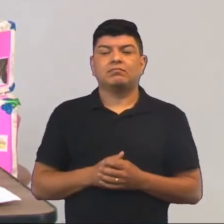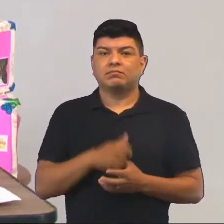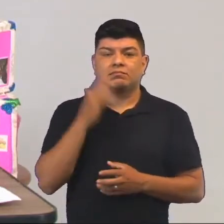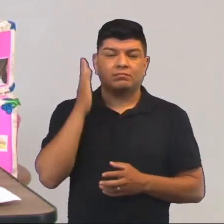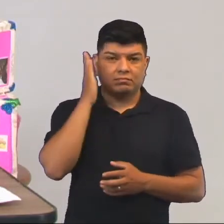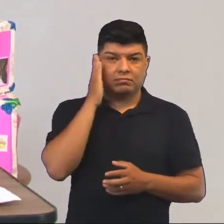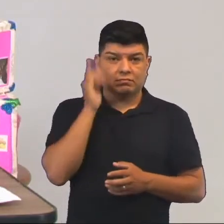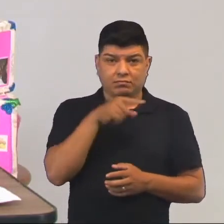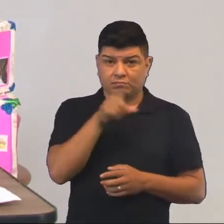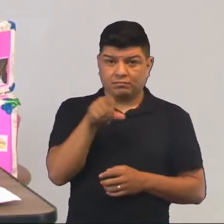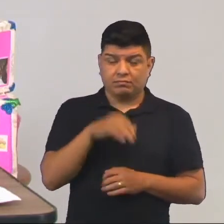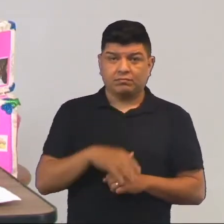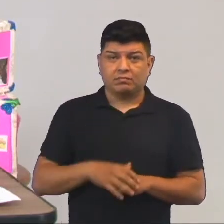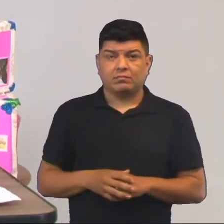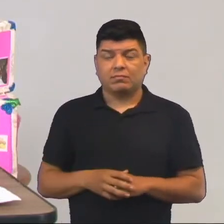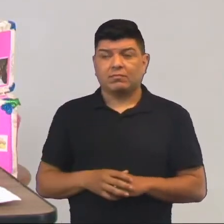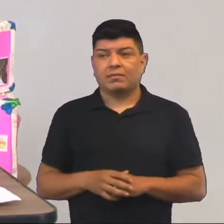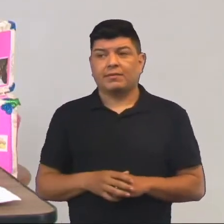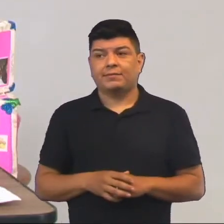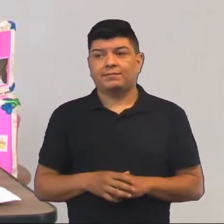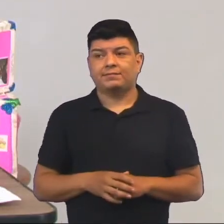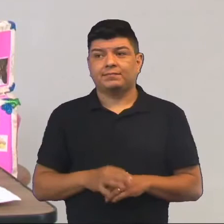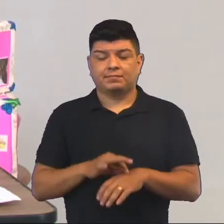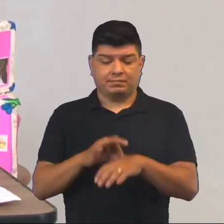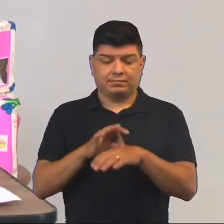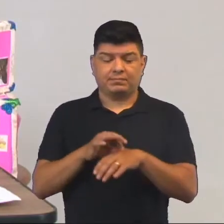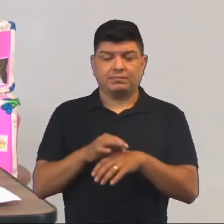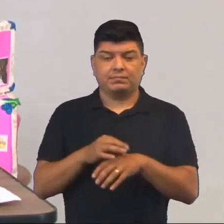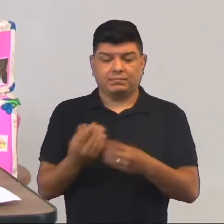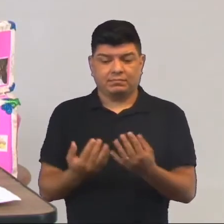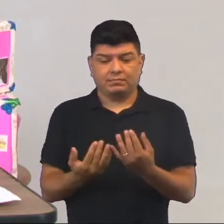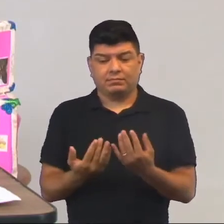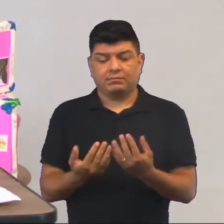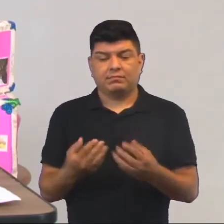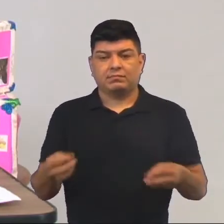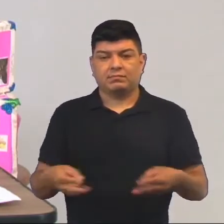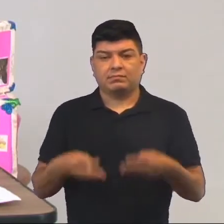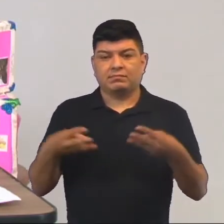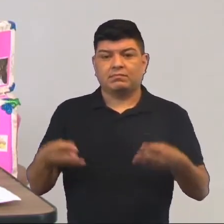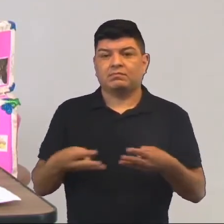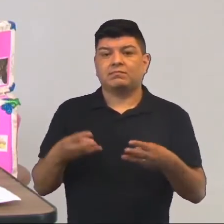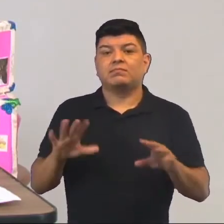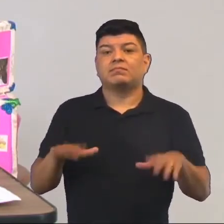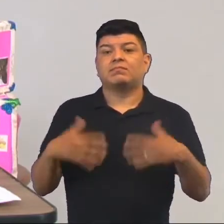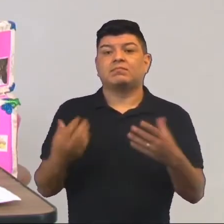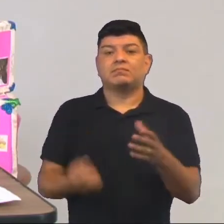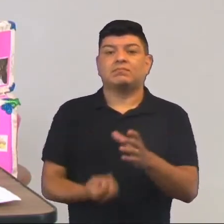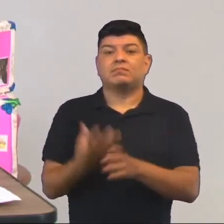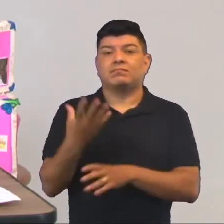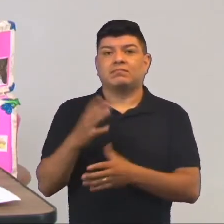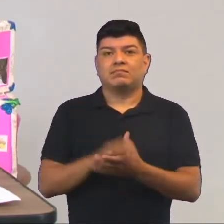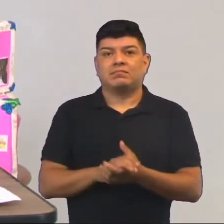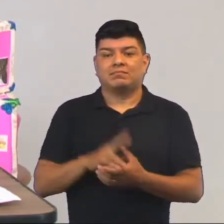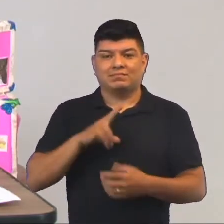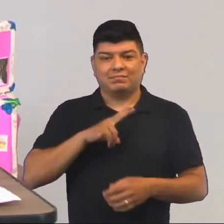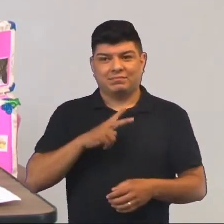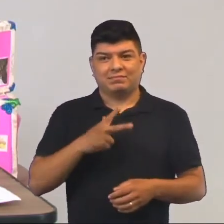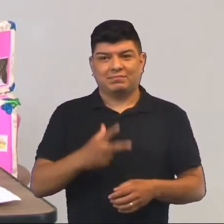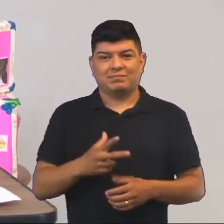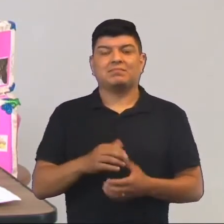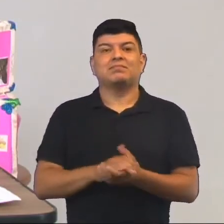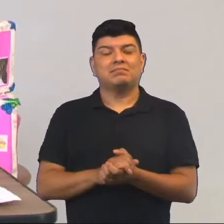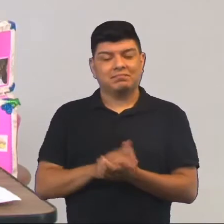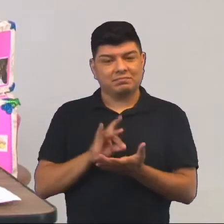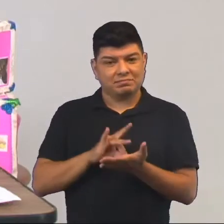Alguém sabe? A carne cozida com legumes veio dos